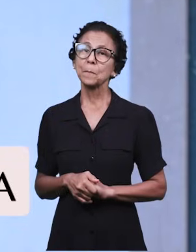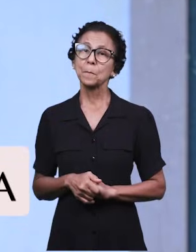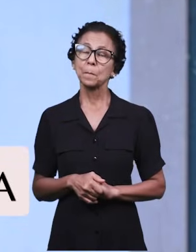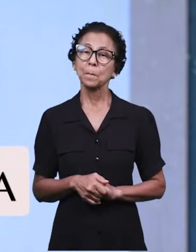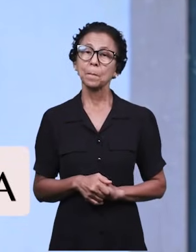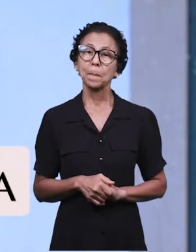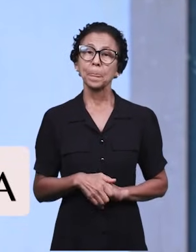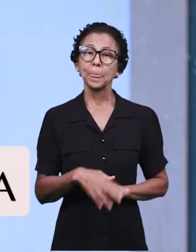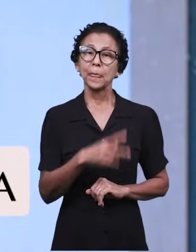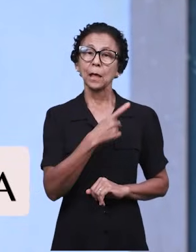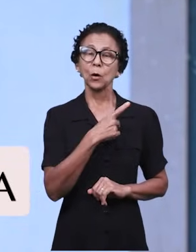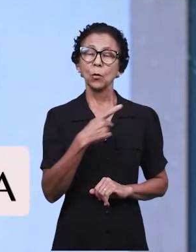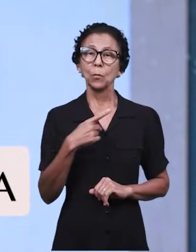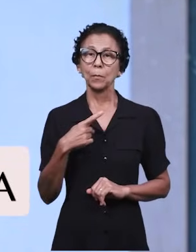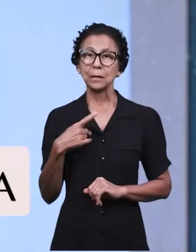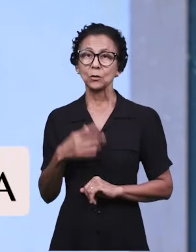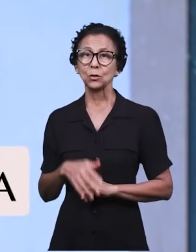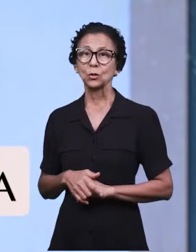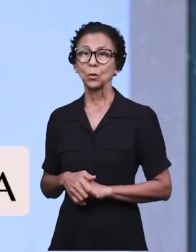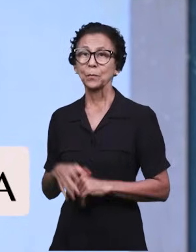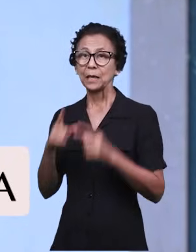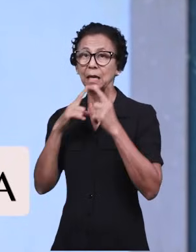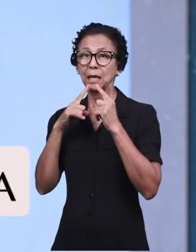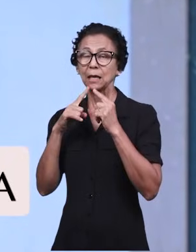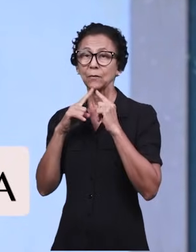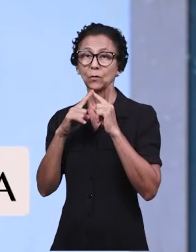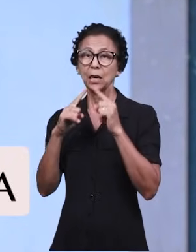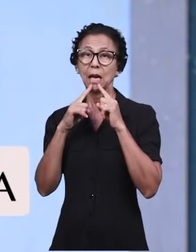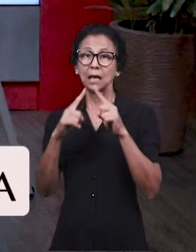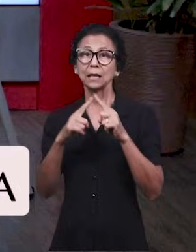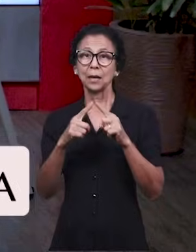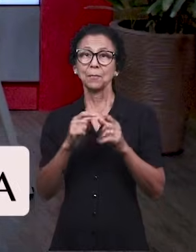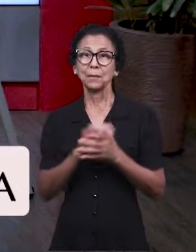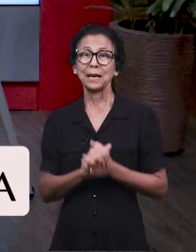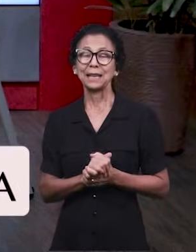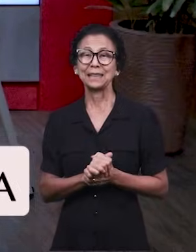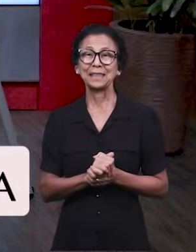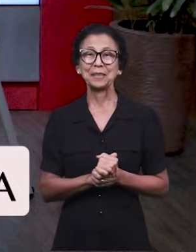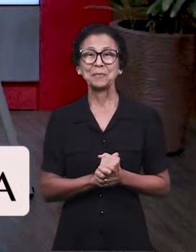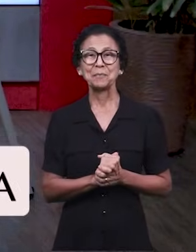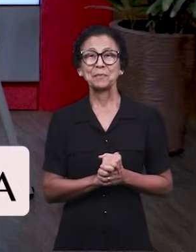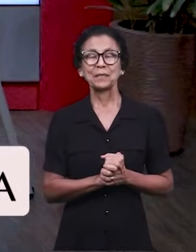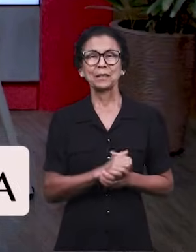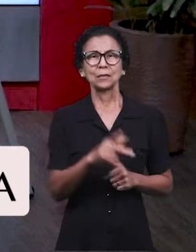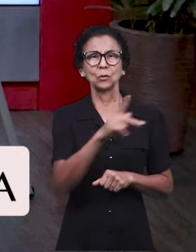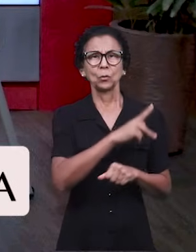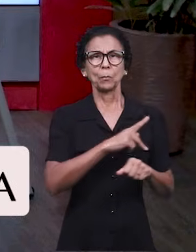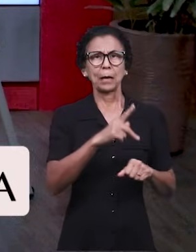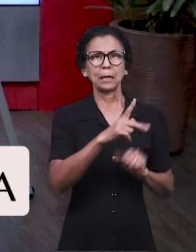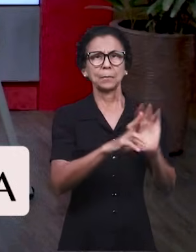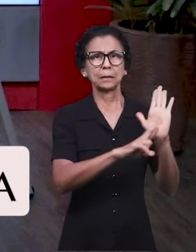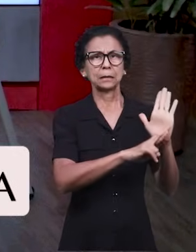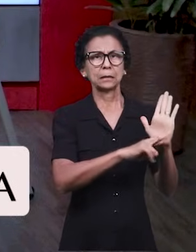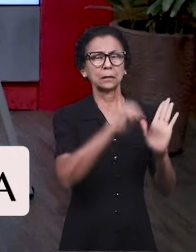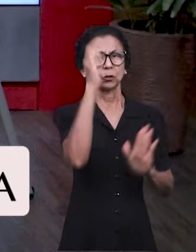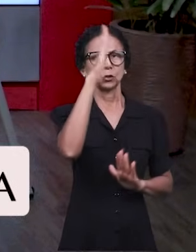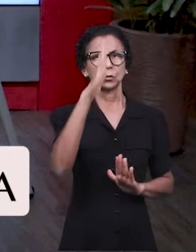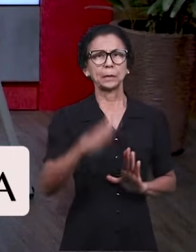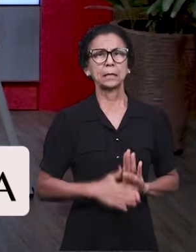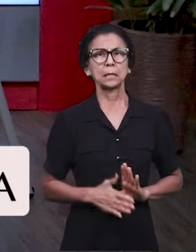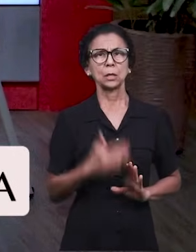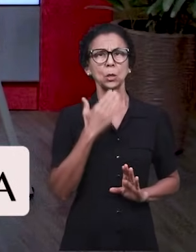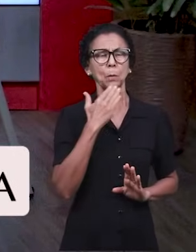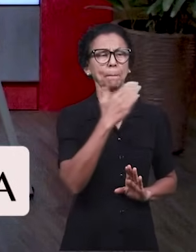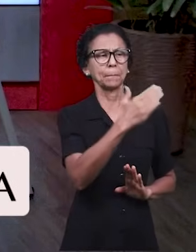uma reclamação de mim à Embaixada do Brasil. Olha. Pediu audiência com o embaixador não